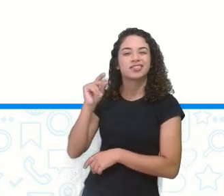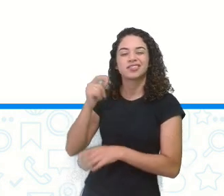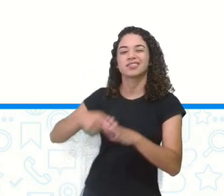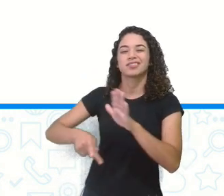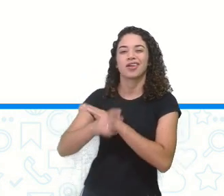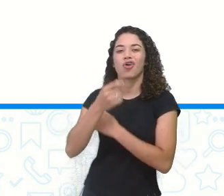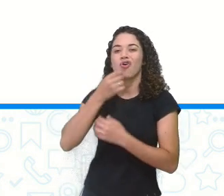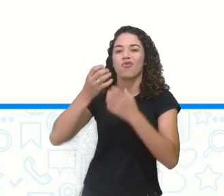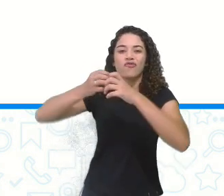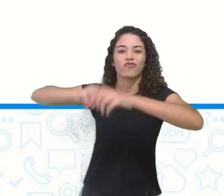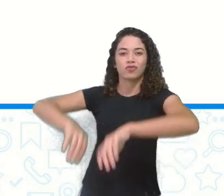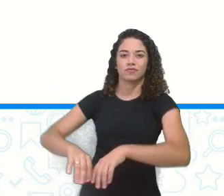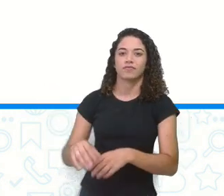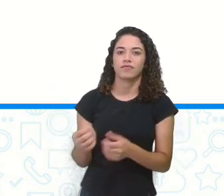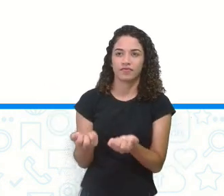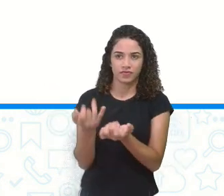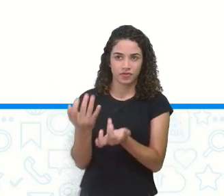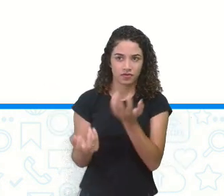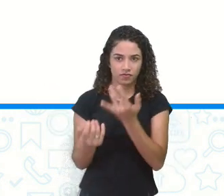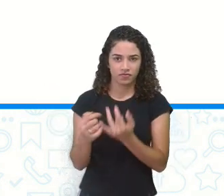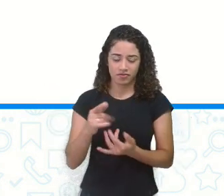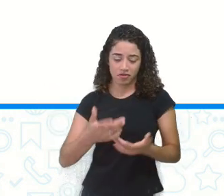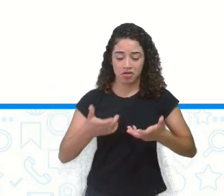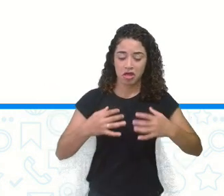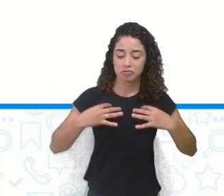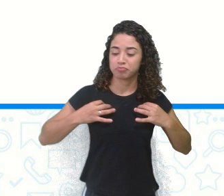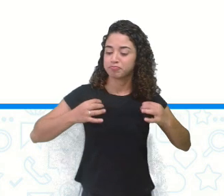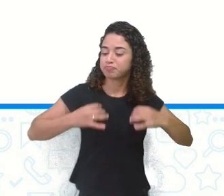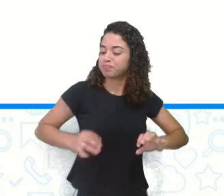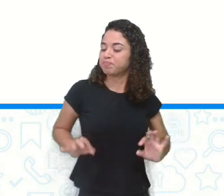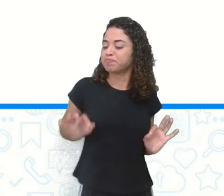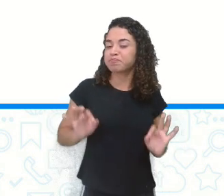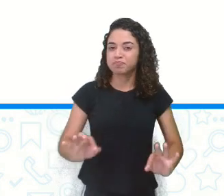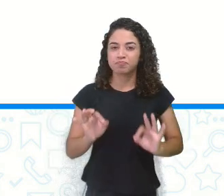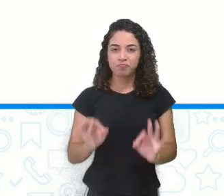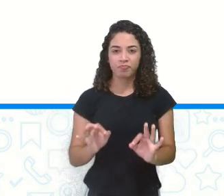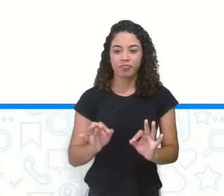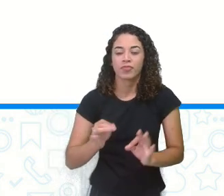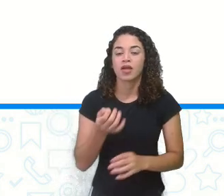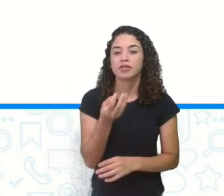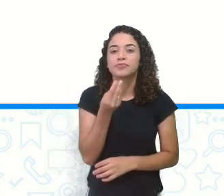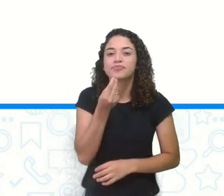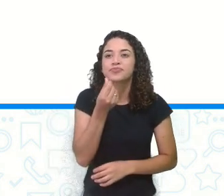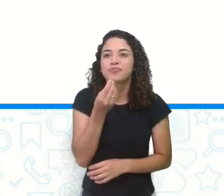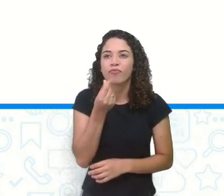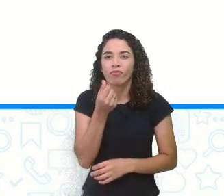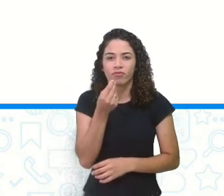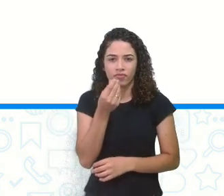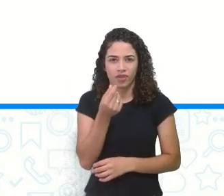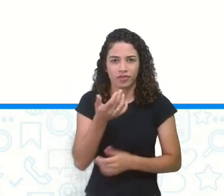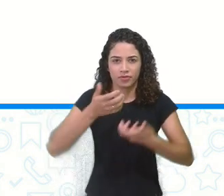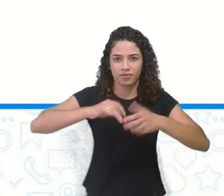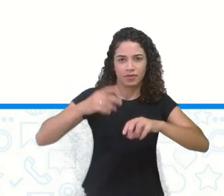Se você prefere bancar o chique, salivar e dispensar o bom